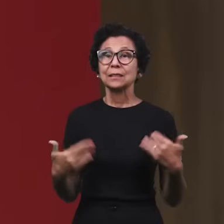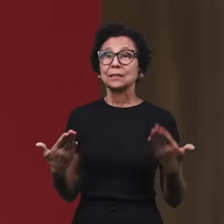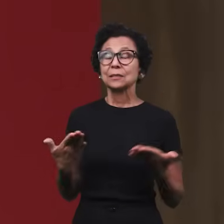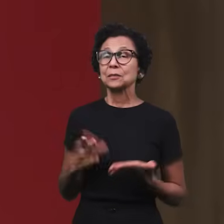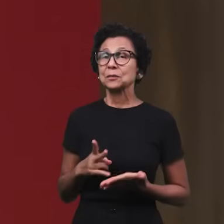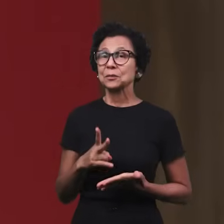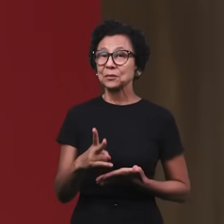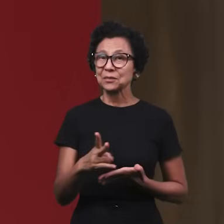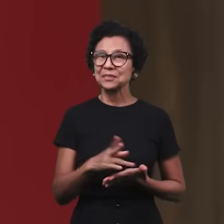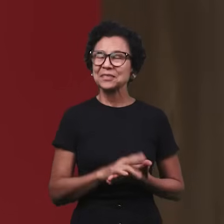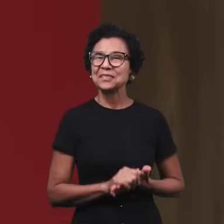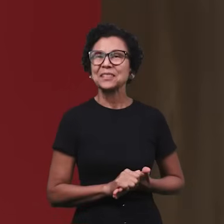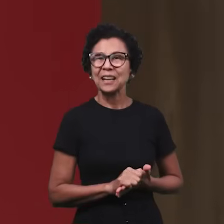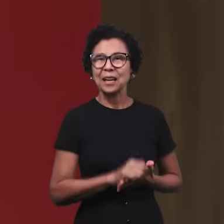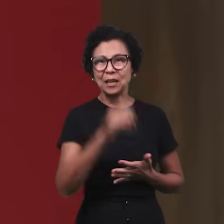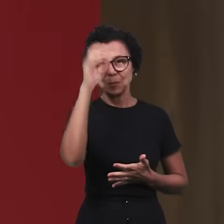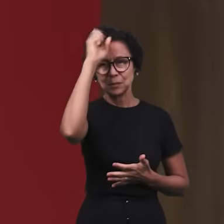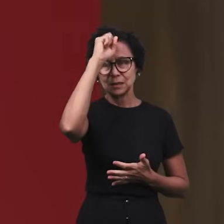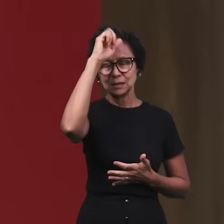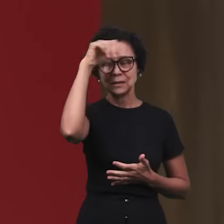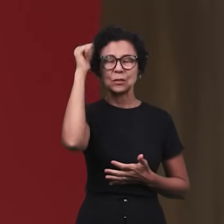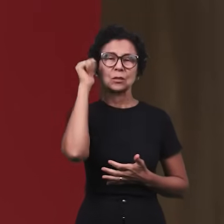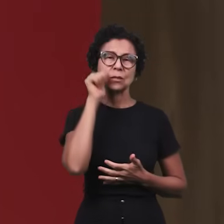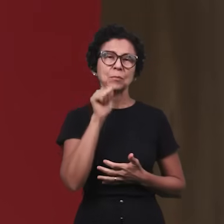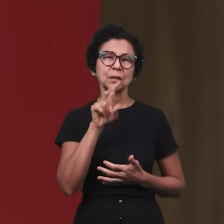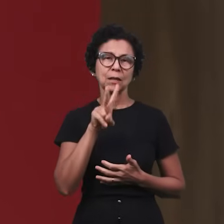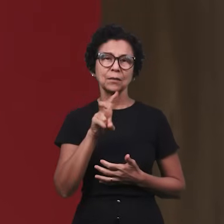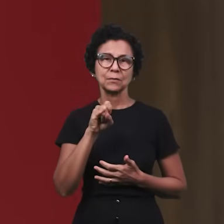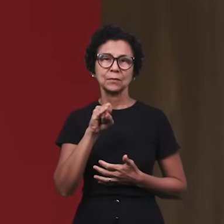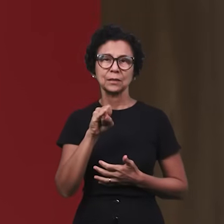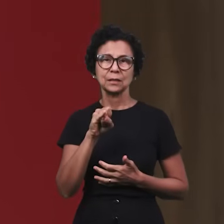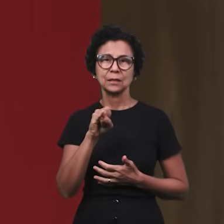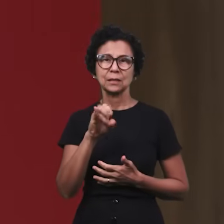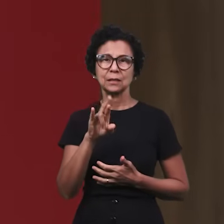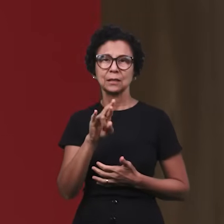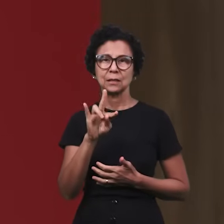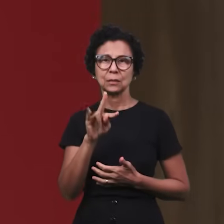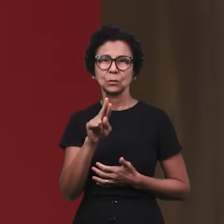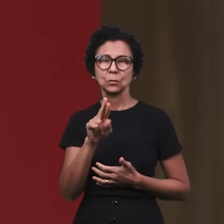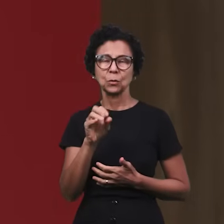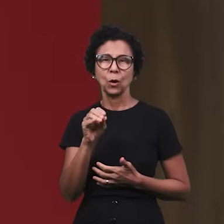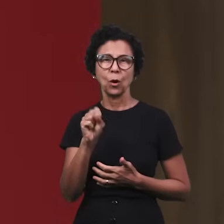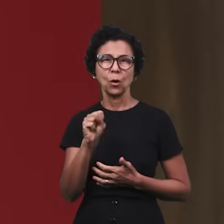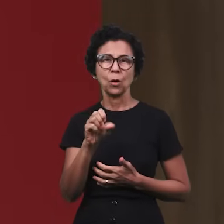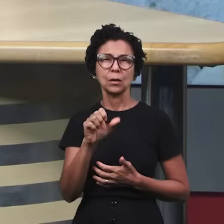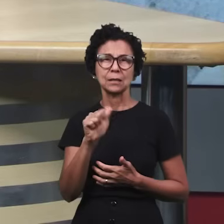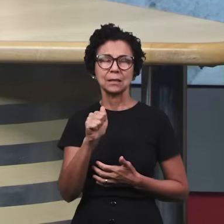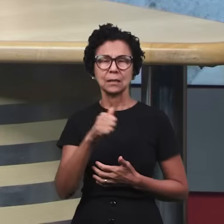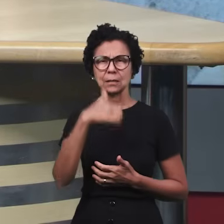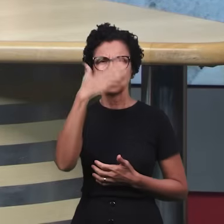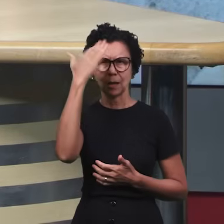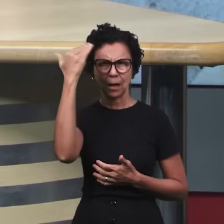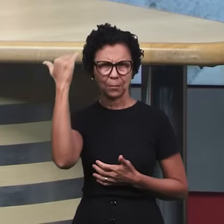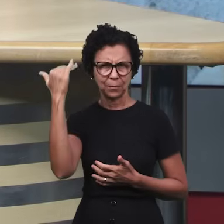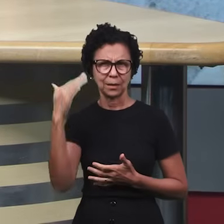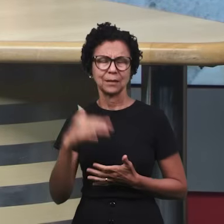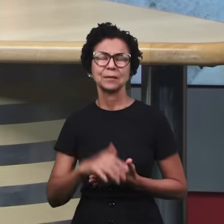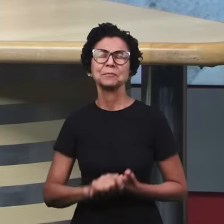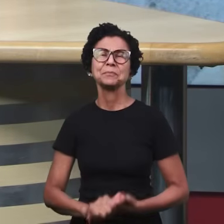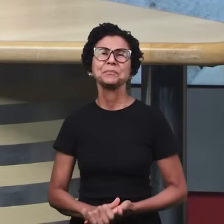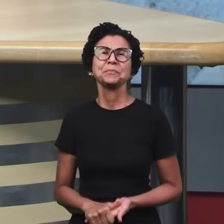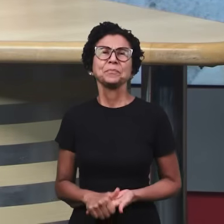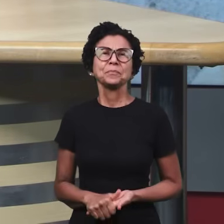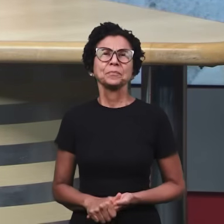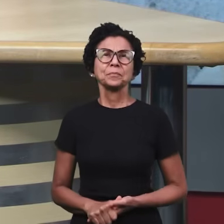continuar aprendendo sobre a mulher virtuosa. E junto comigo sempre estão as queridas Andréia e Eveline. A